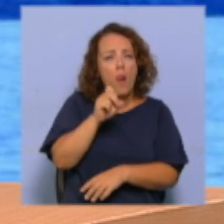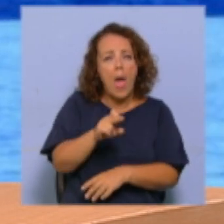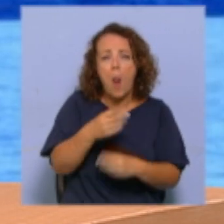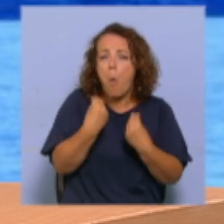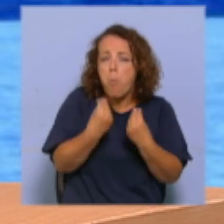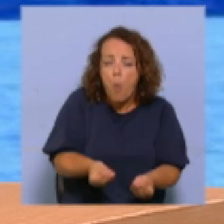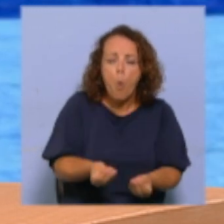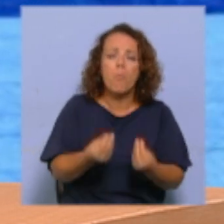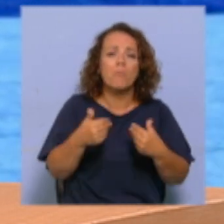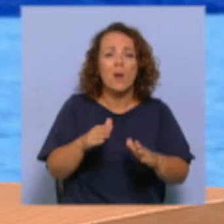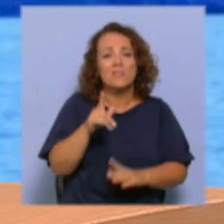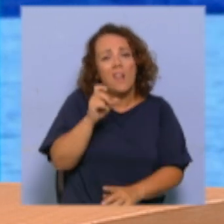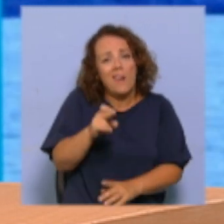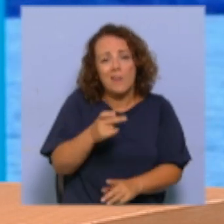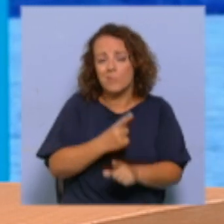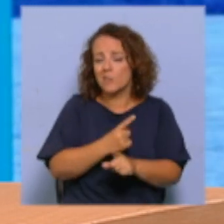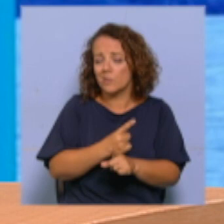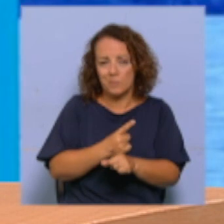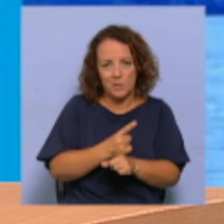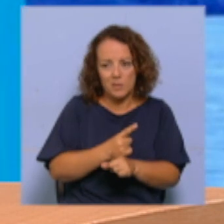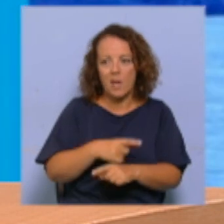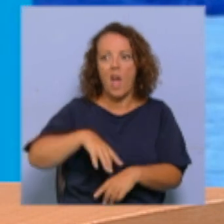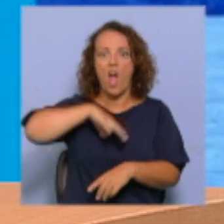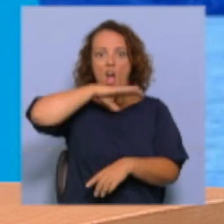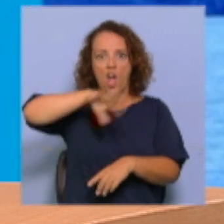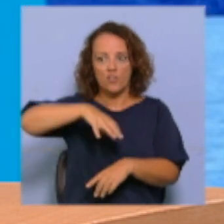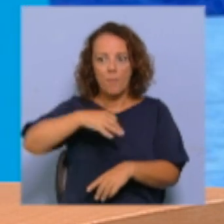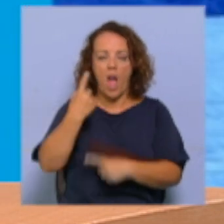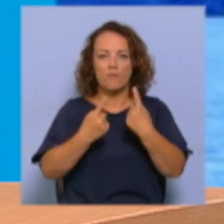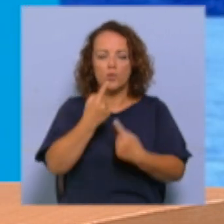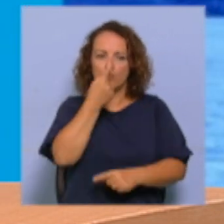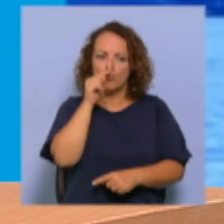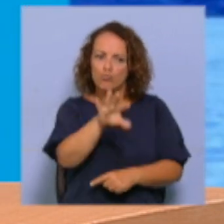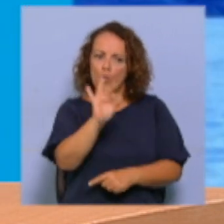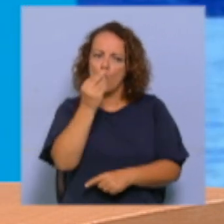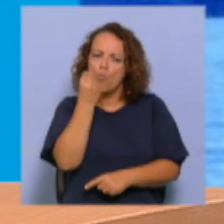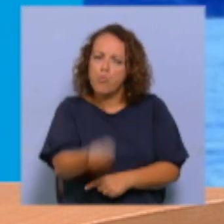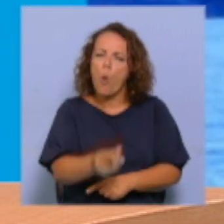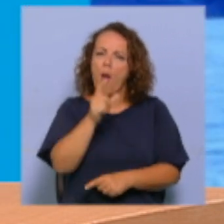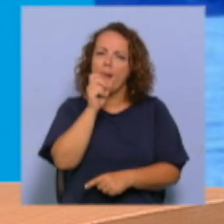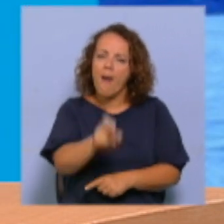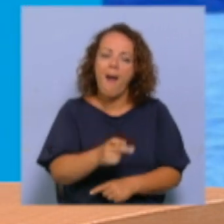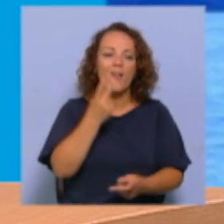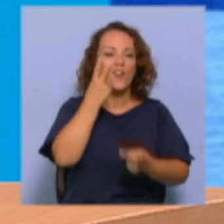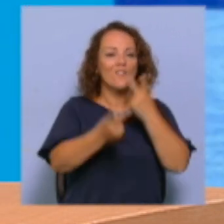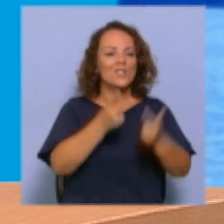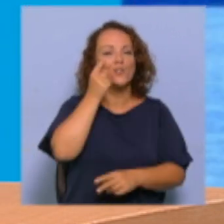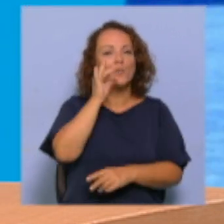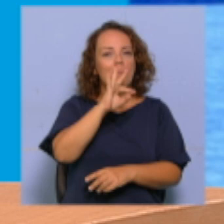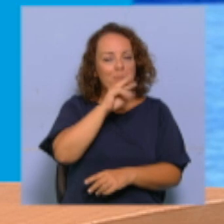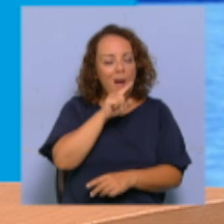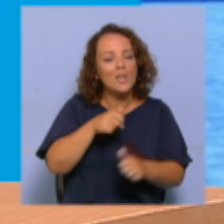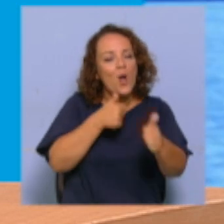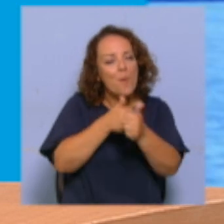lar. E as famílias, mesmo quando apostam em escolher o melhor lar e vão ver os seus pais, portanto, há um